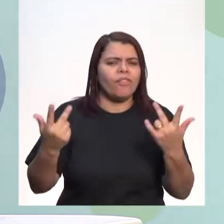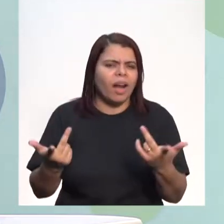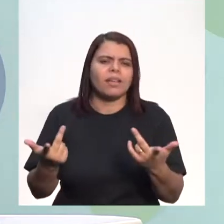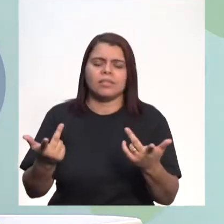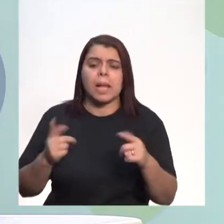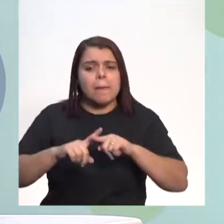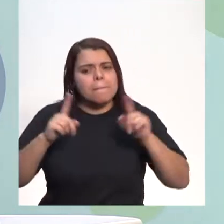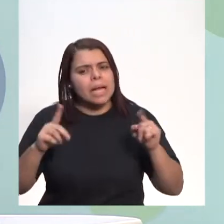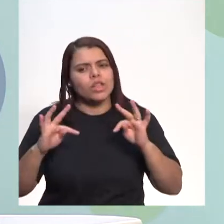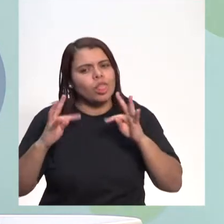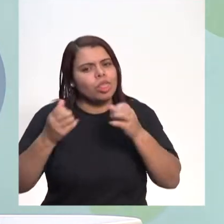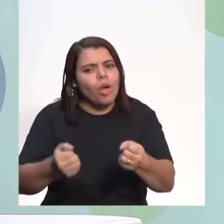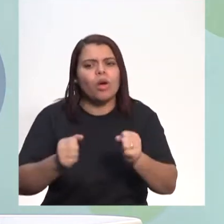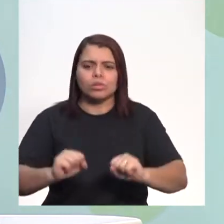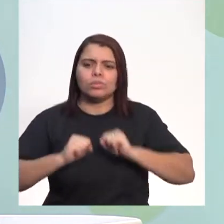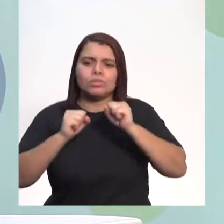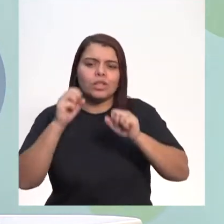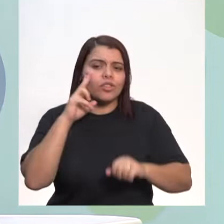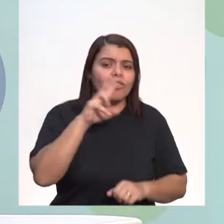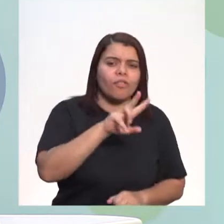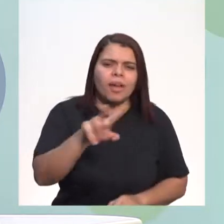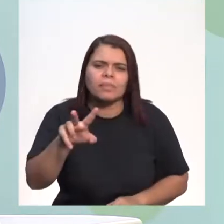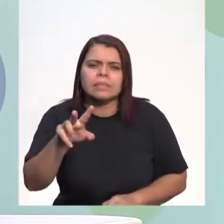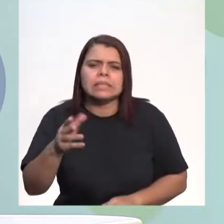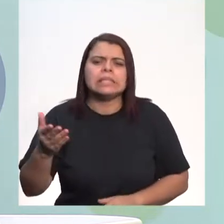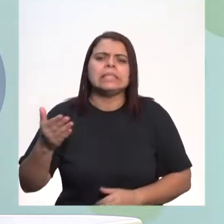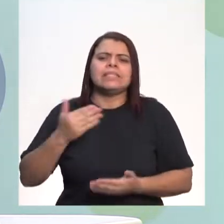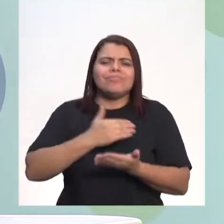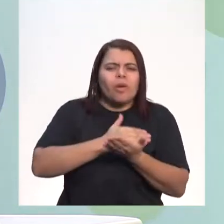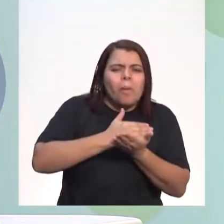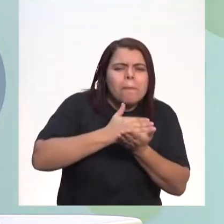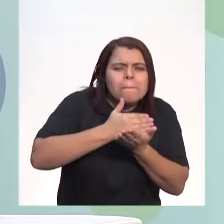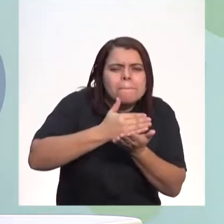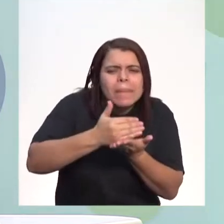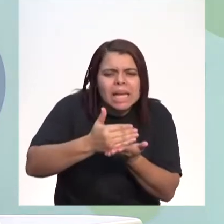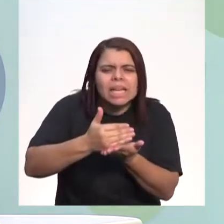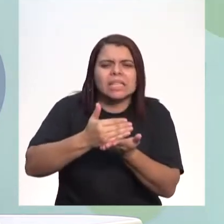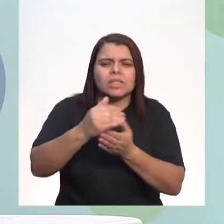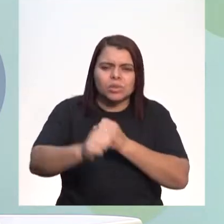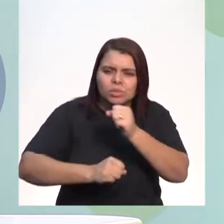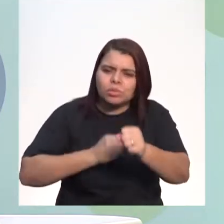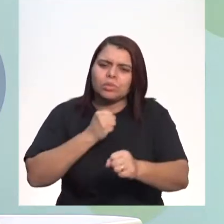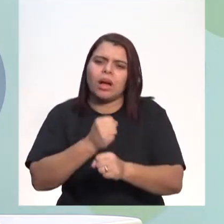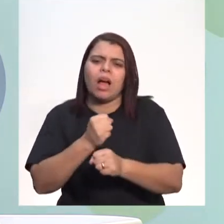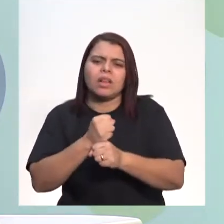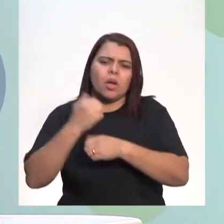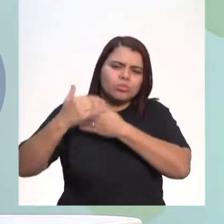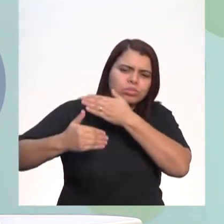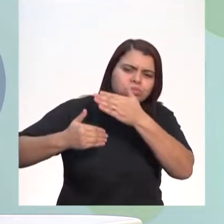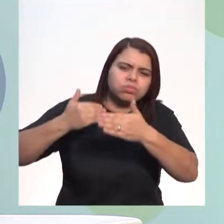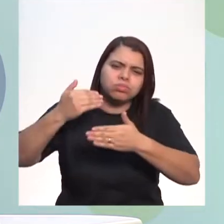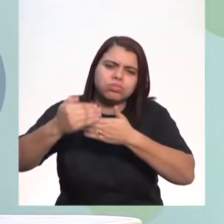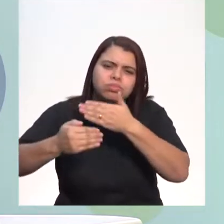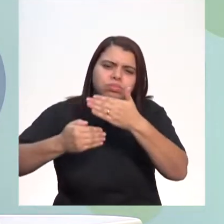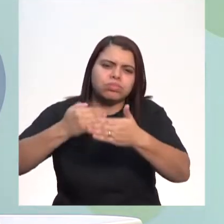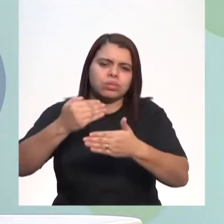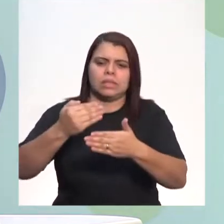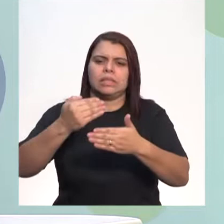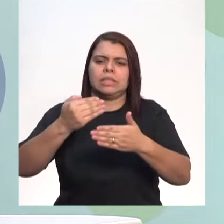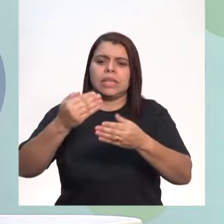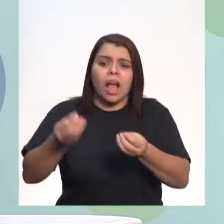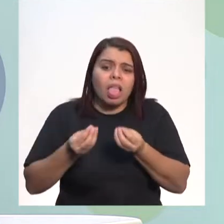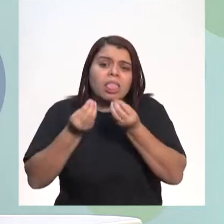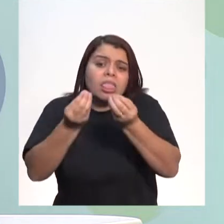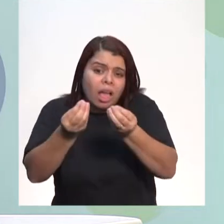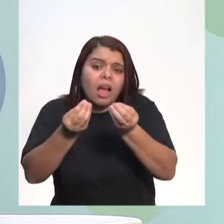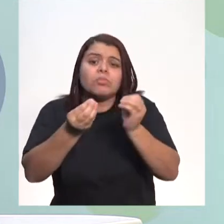mesmas pautas. Durante o início do ano também, é um processo, né? Nós produzíamos as pautas, elas estavam